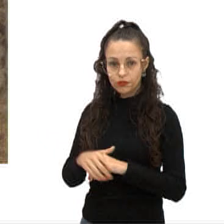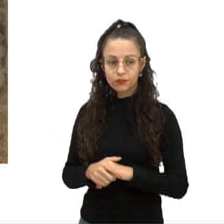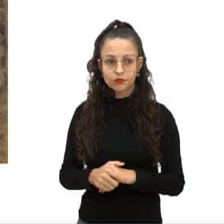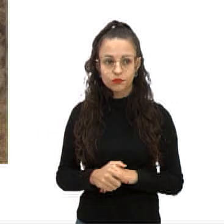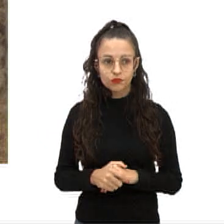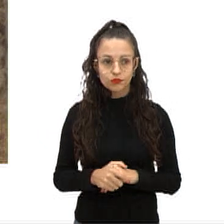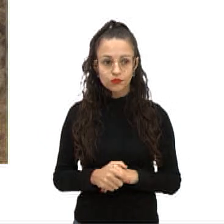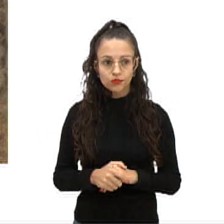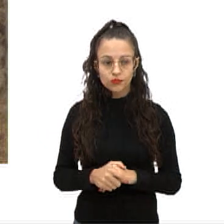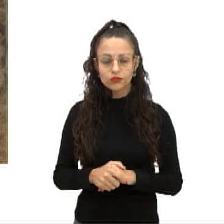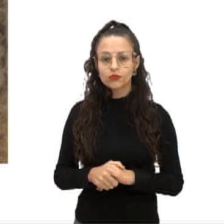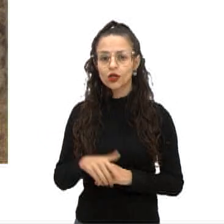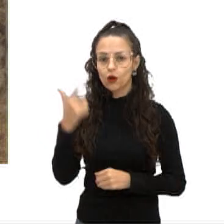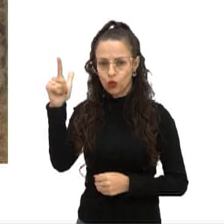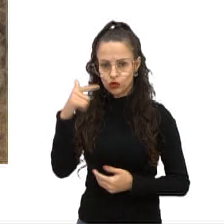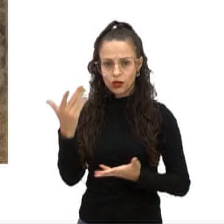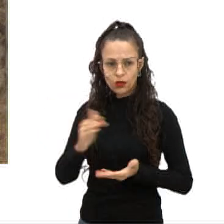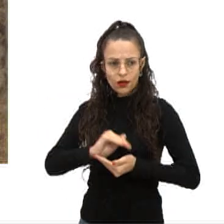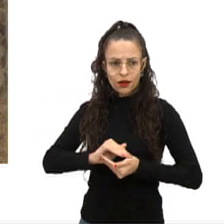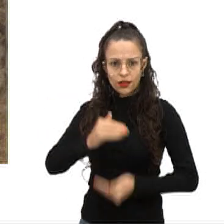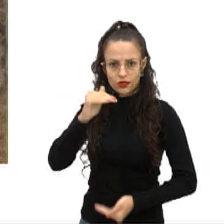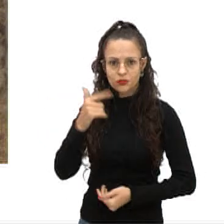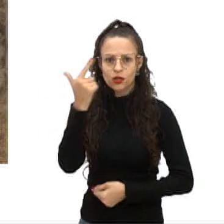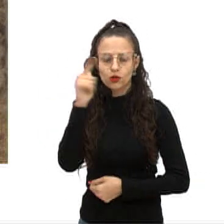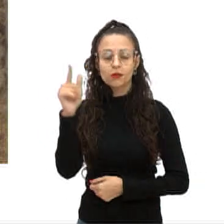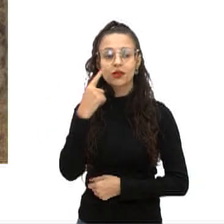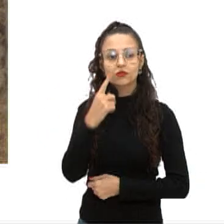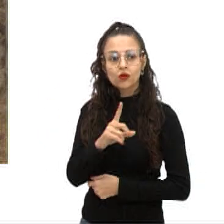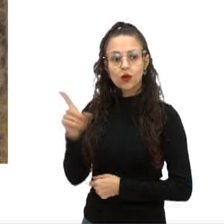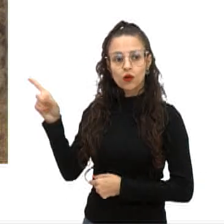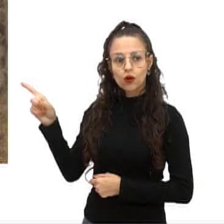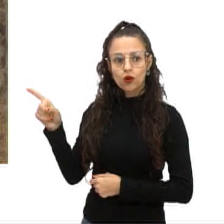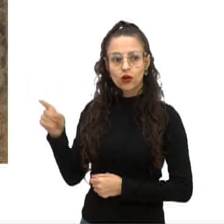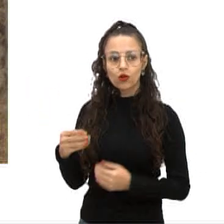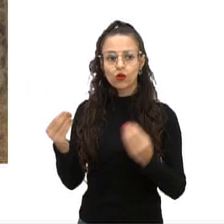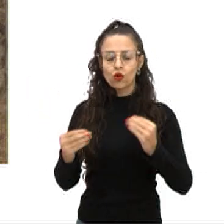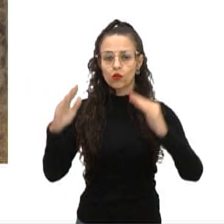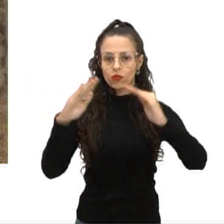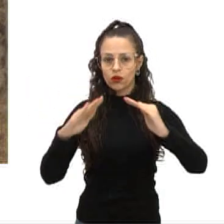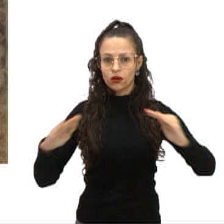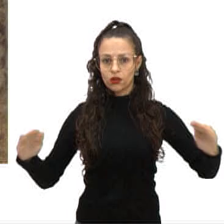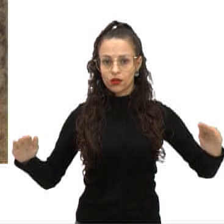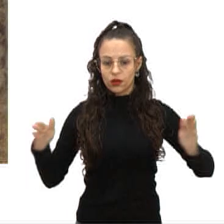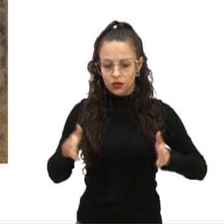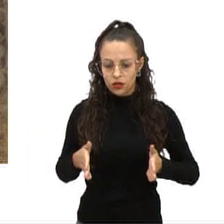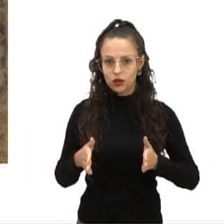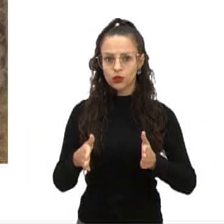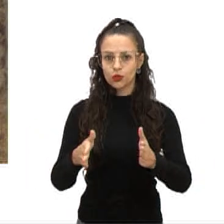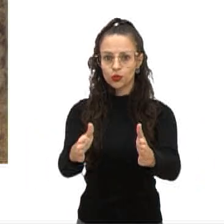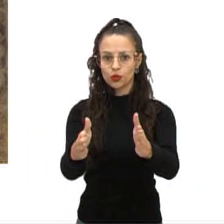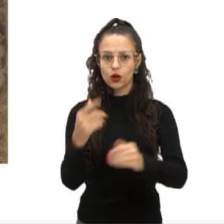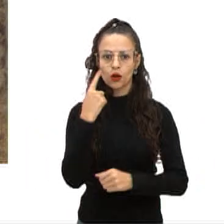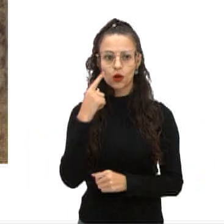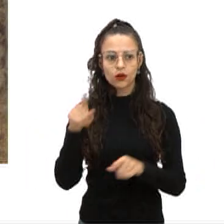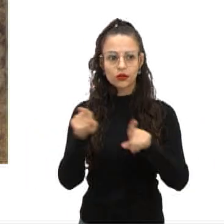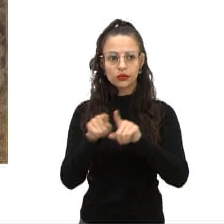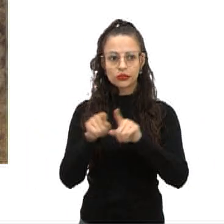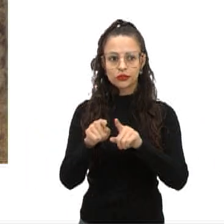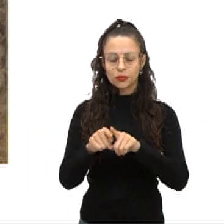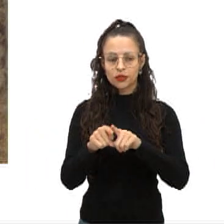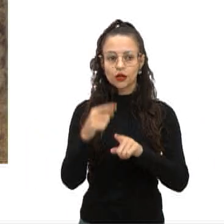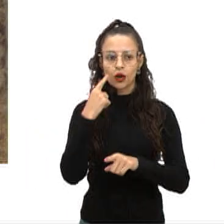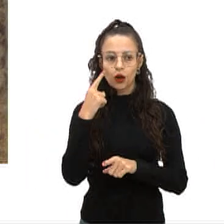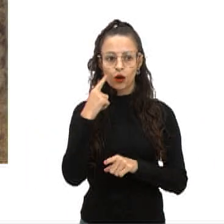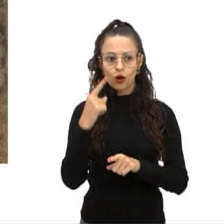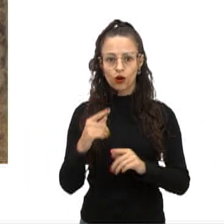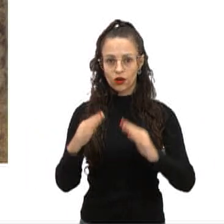sabe do Renascimento foi reconstruído em cima, mas veja a ideia das naves laterais, naves é esses corredores que ficam aqui, e a nave central, que